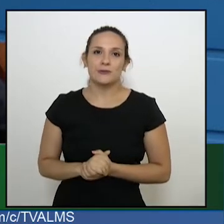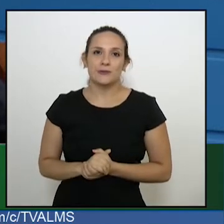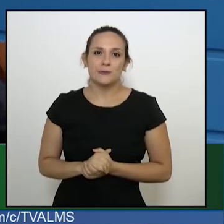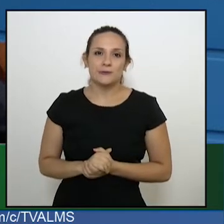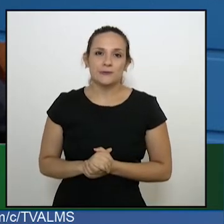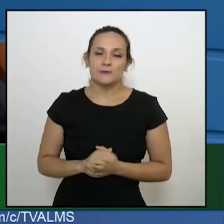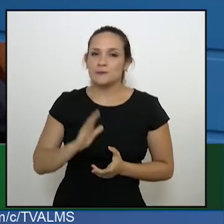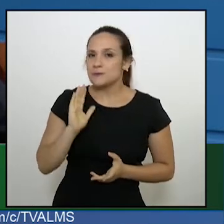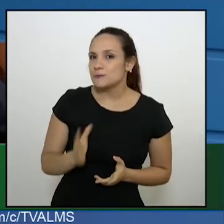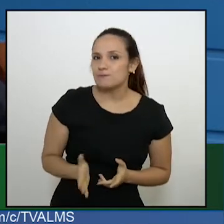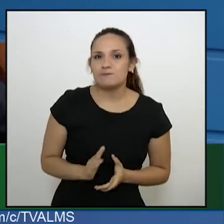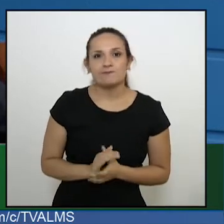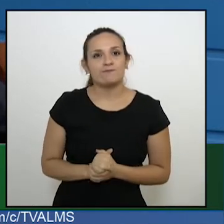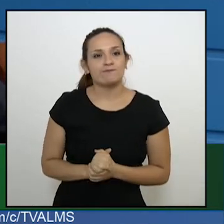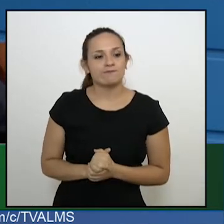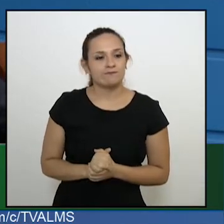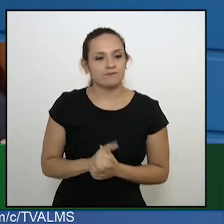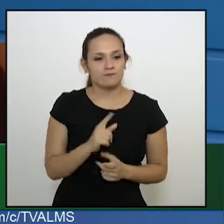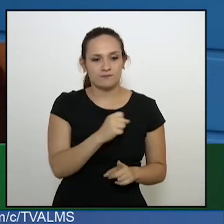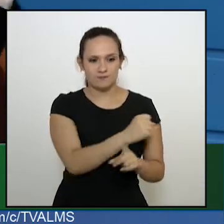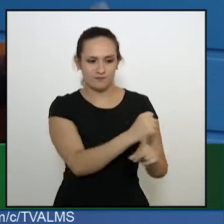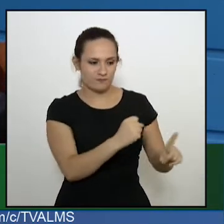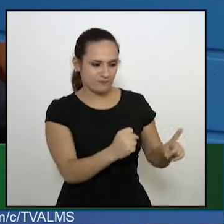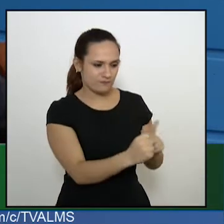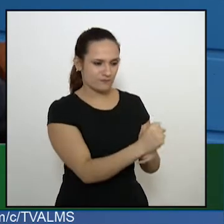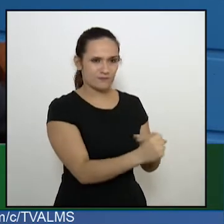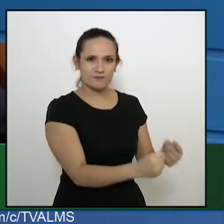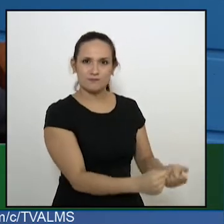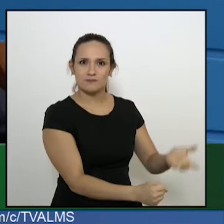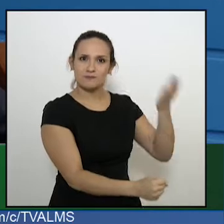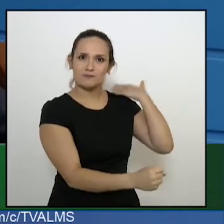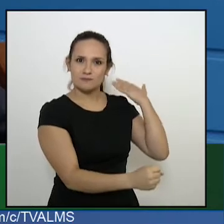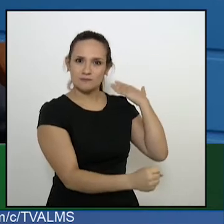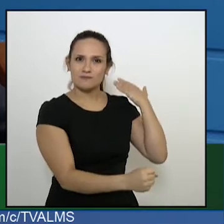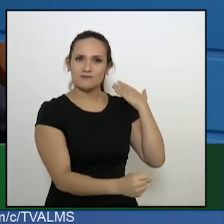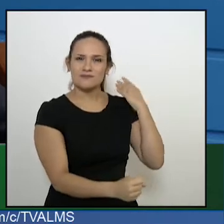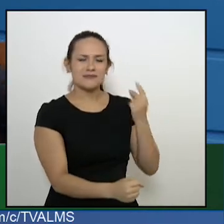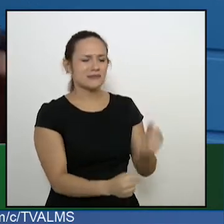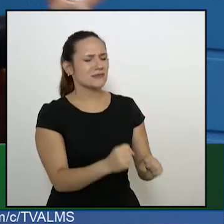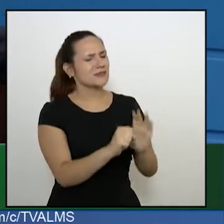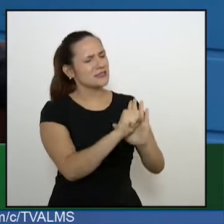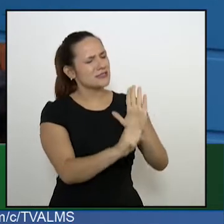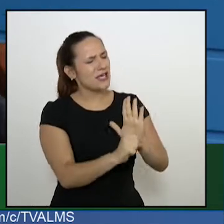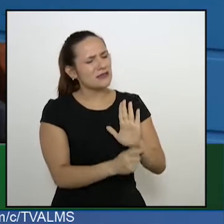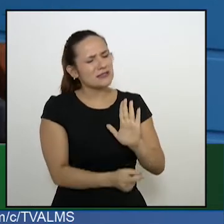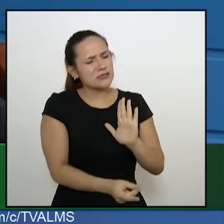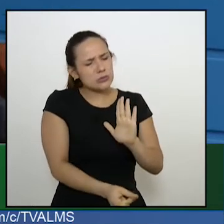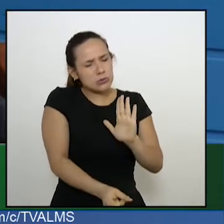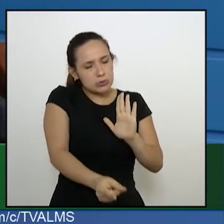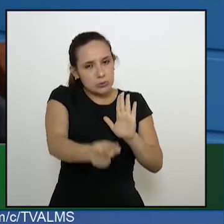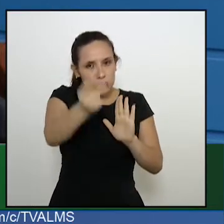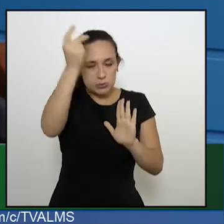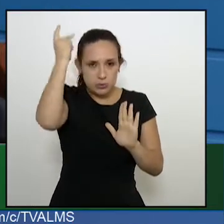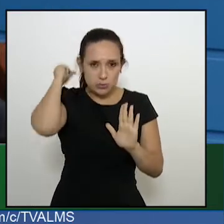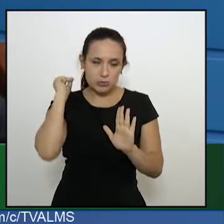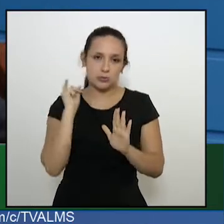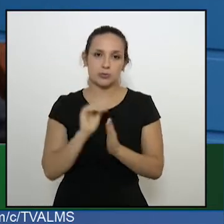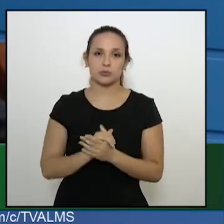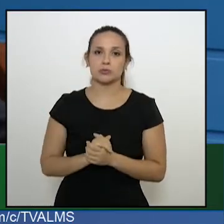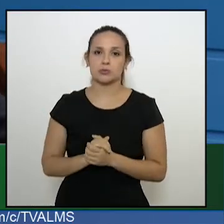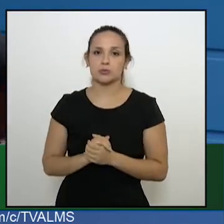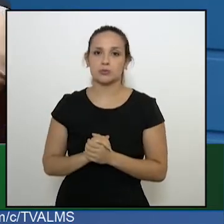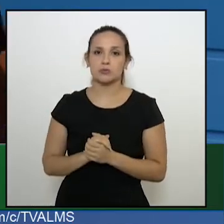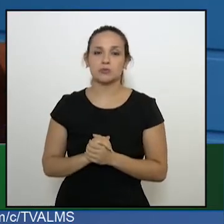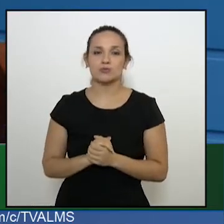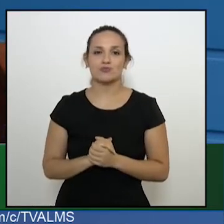vem de sociedades patriarcais de séculos e séculos atrás,